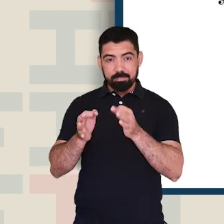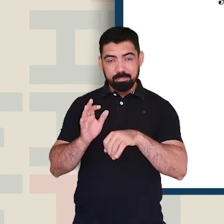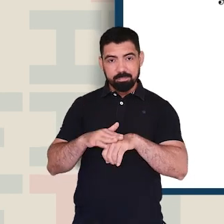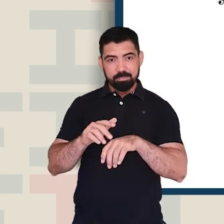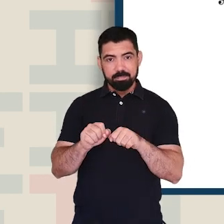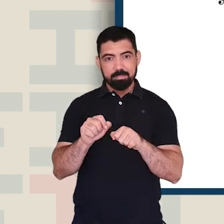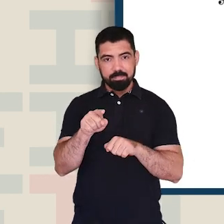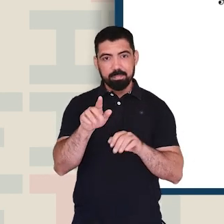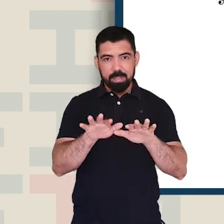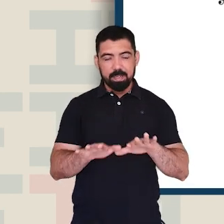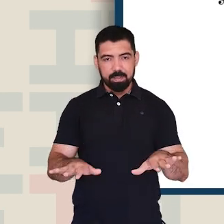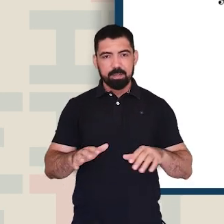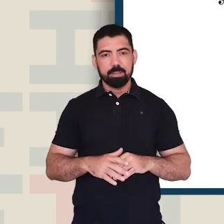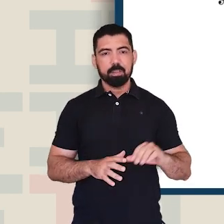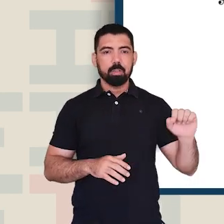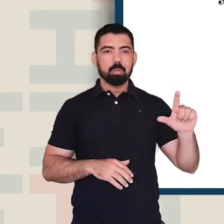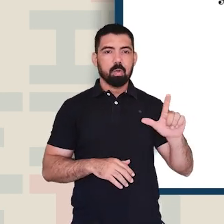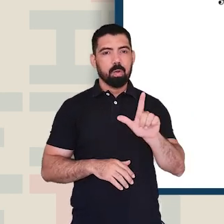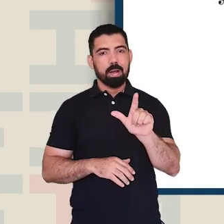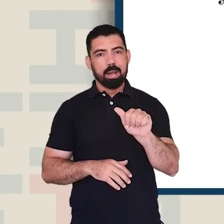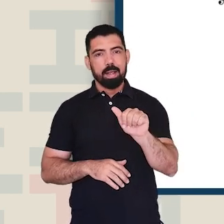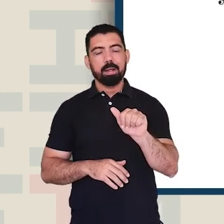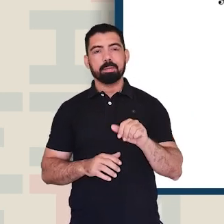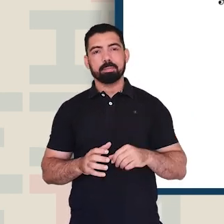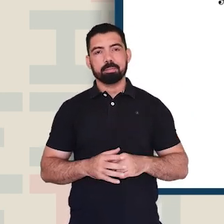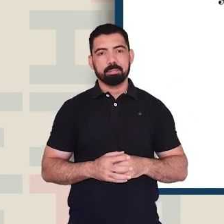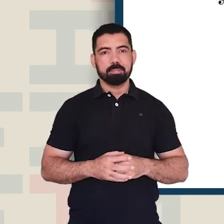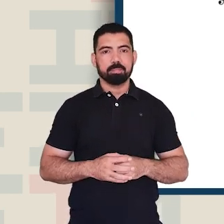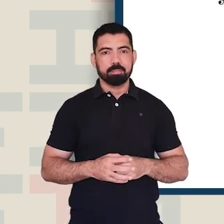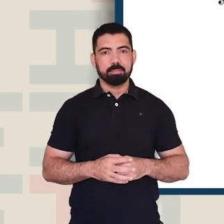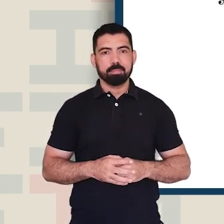Foi isso aqui. Ou se o sol, lá menor,